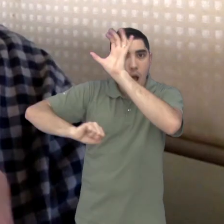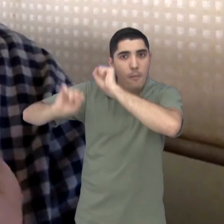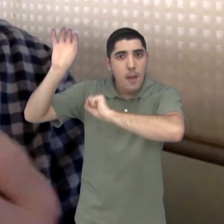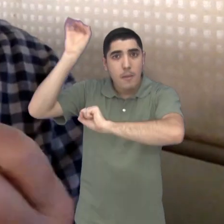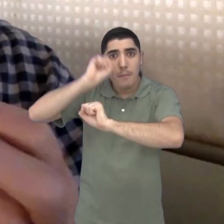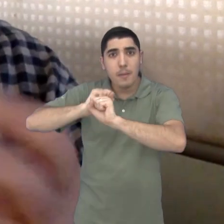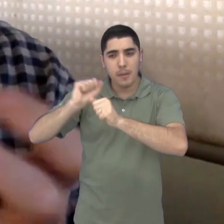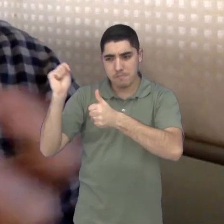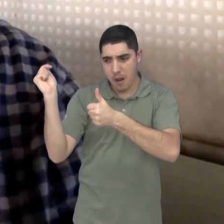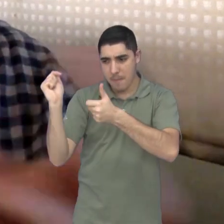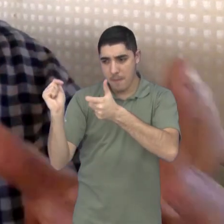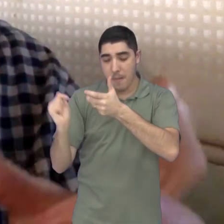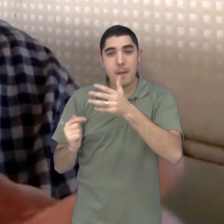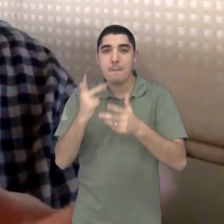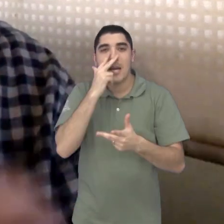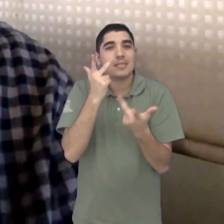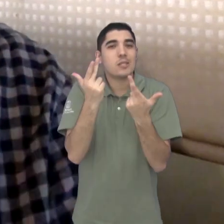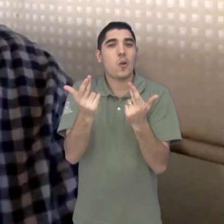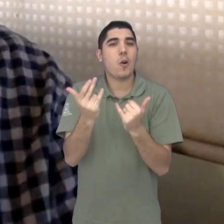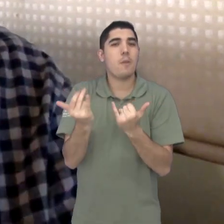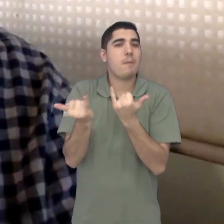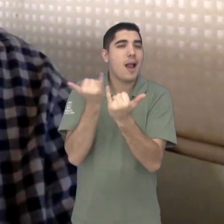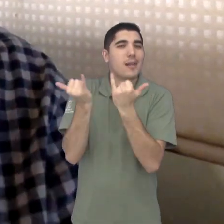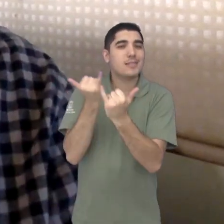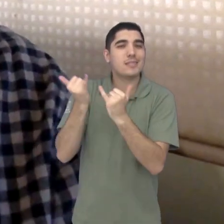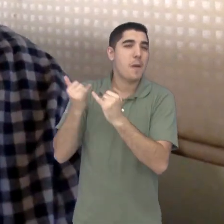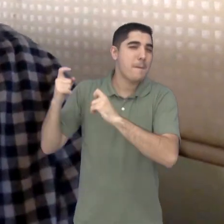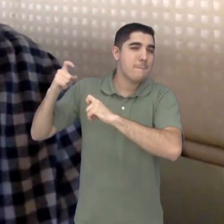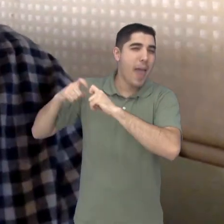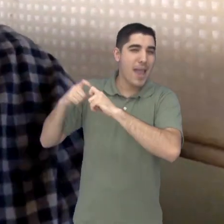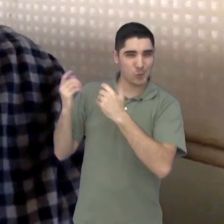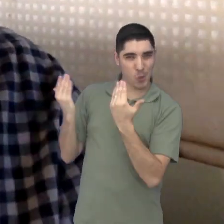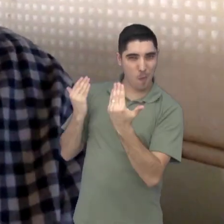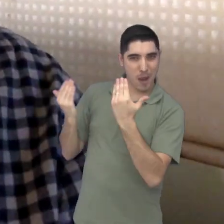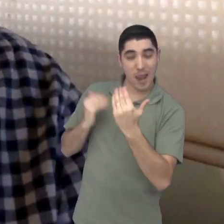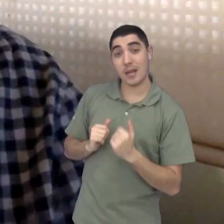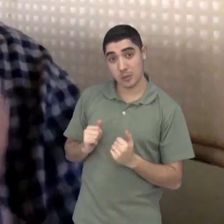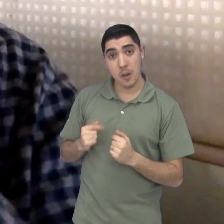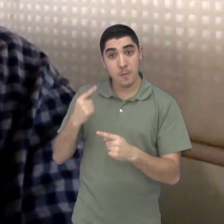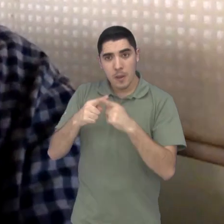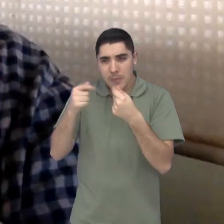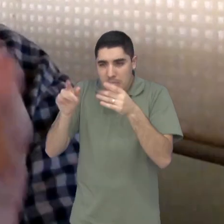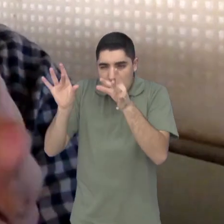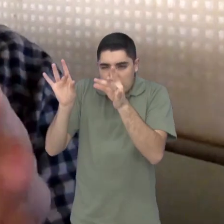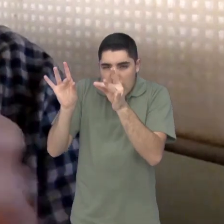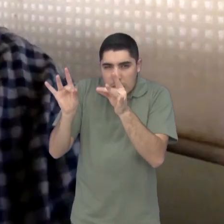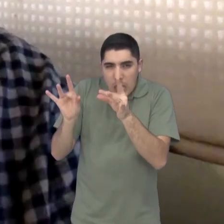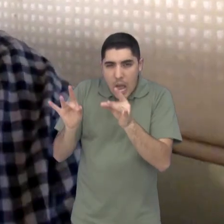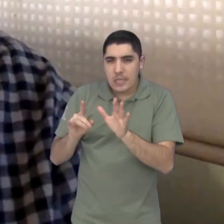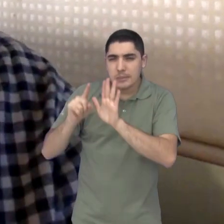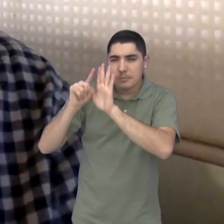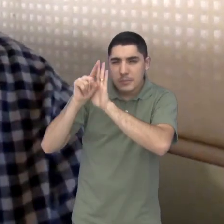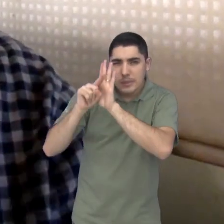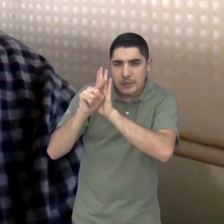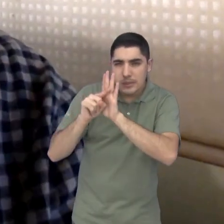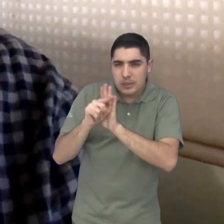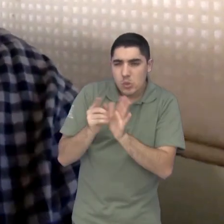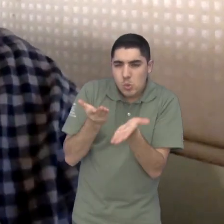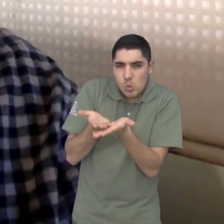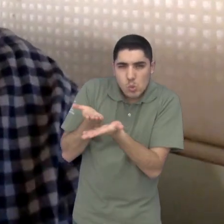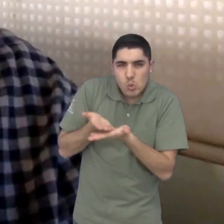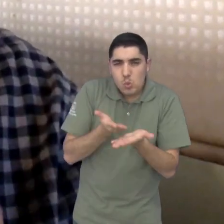um trabalho de médico legal com o ator que ele está dublando. Ele tem que dissecar, ele tem que estudar o que o ator fez para